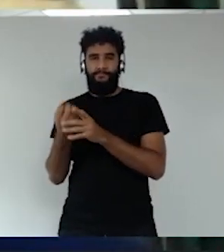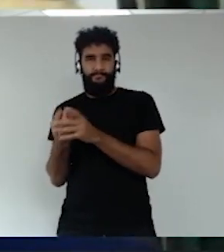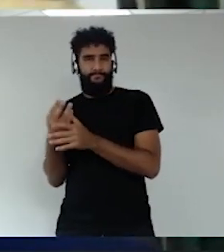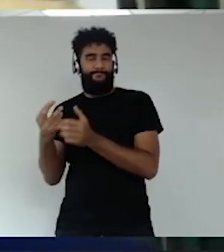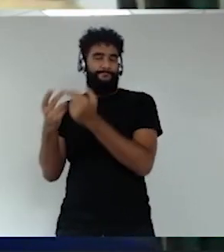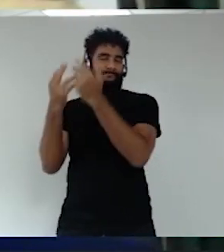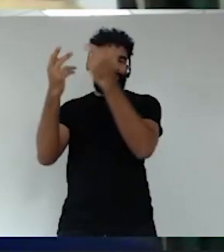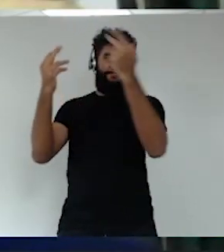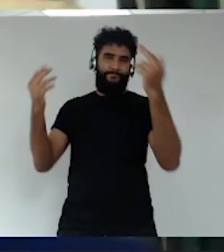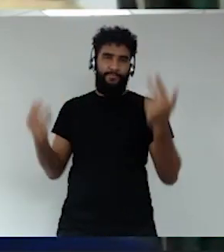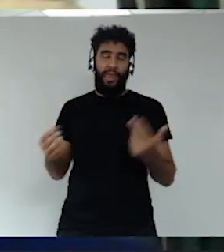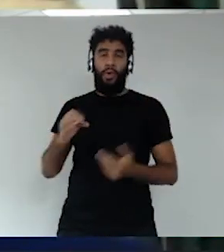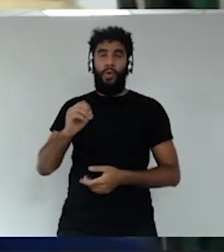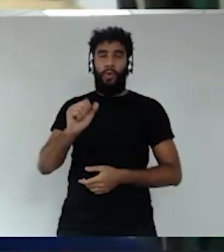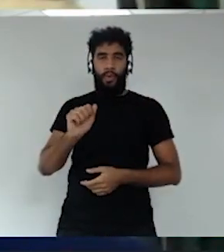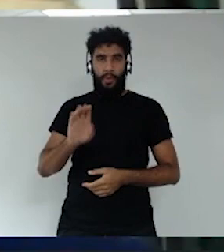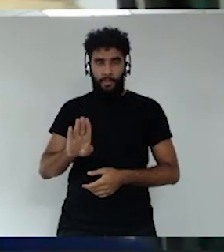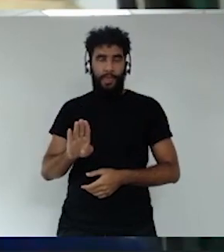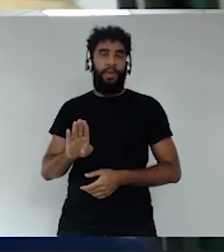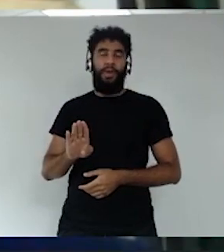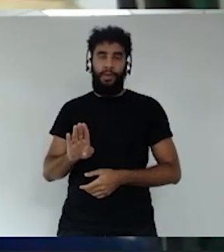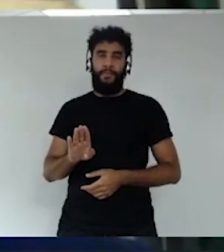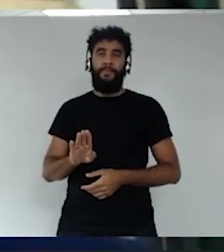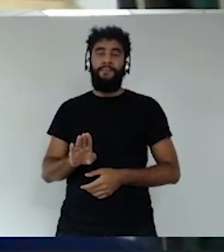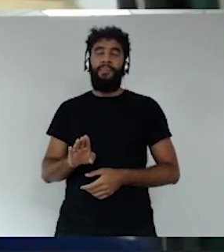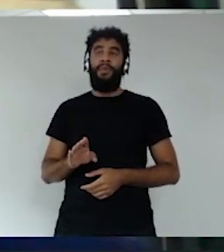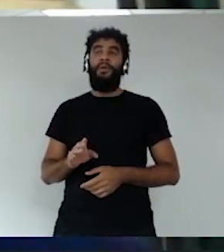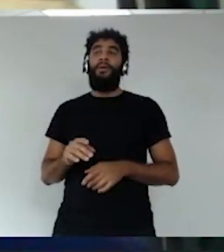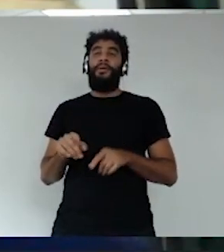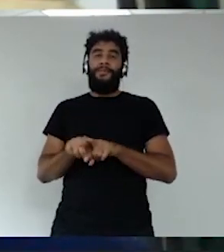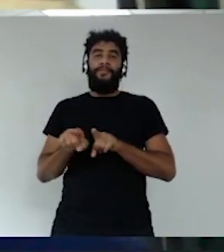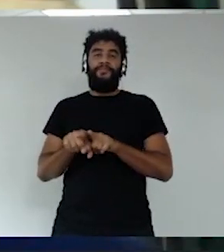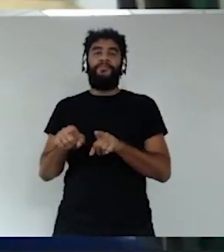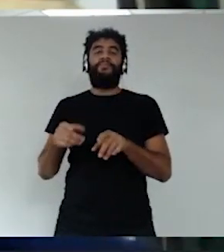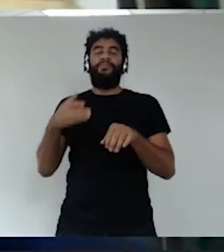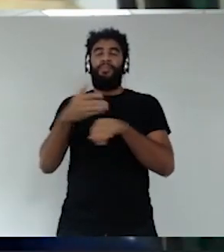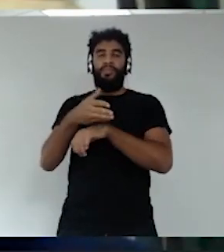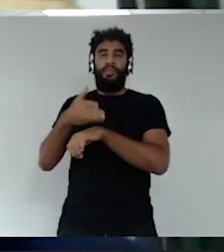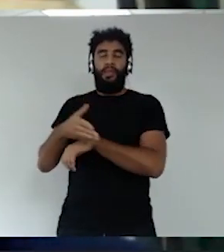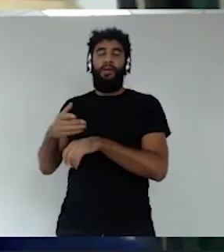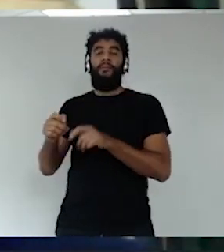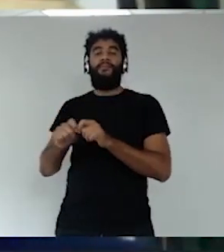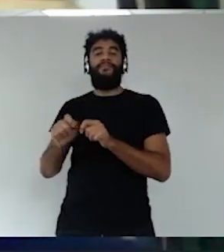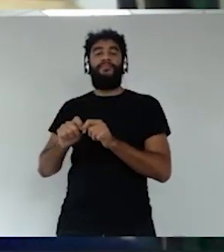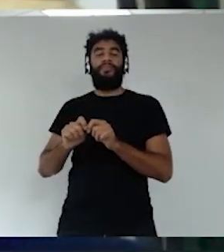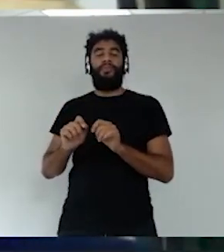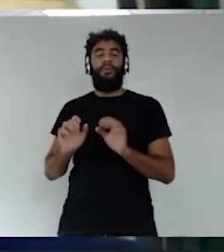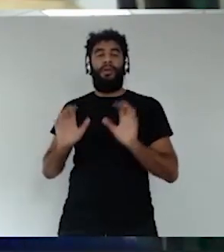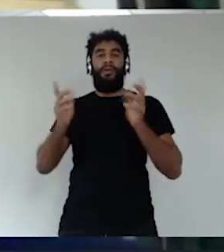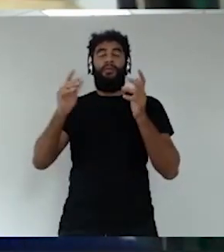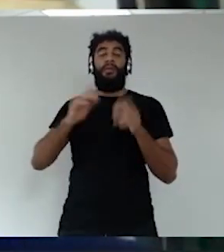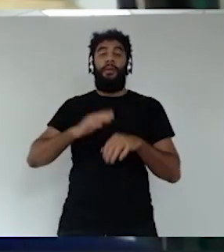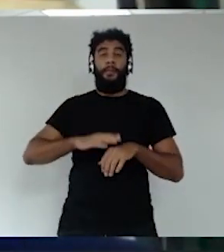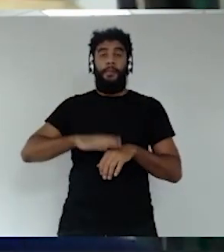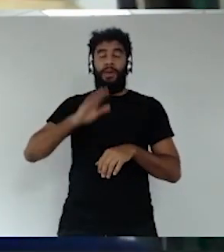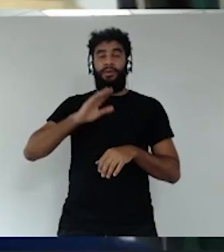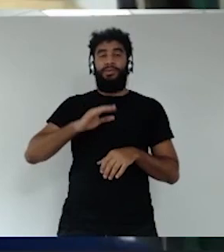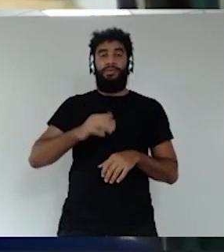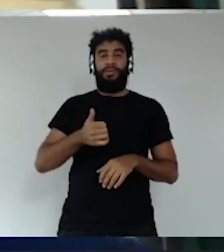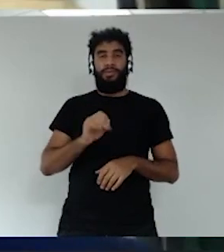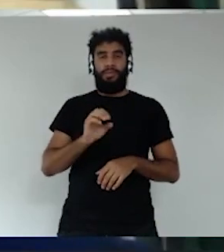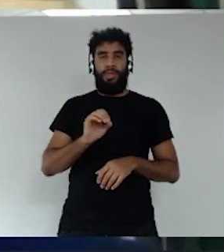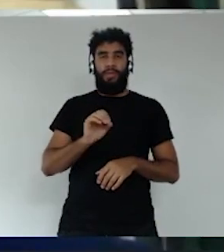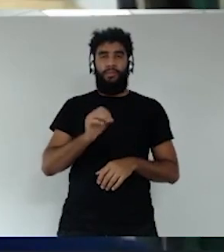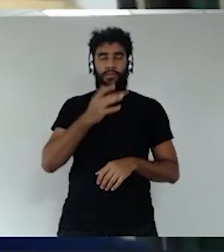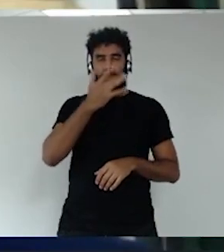ganhou e que nos tem abrilhantado os nossos eventos, notadamente este, com mais de 100 mil